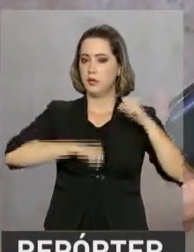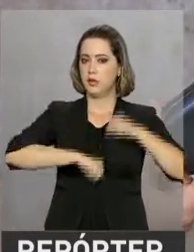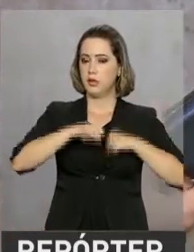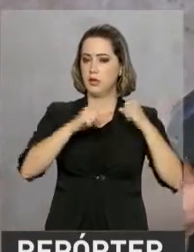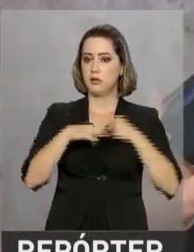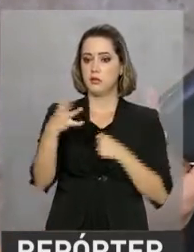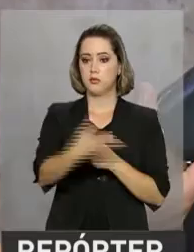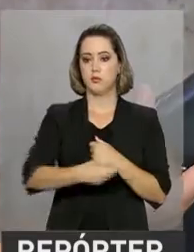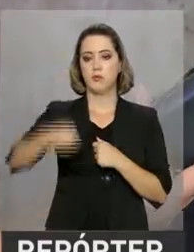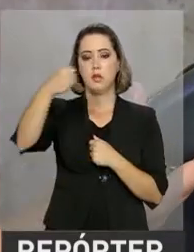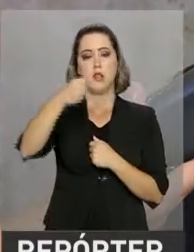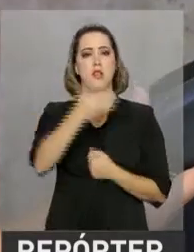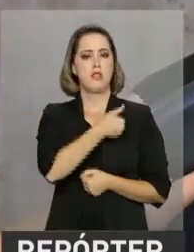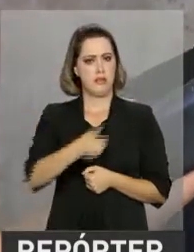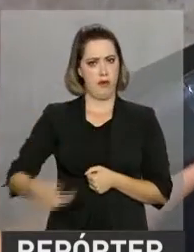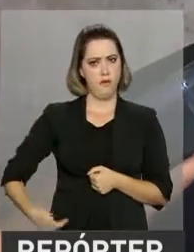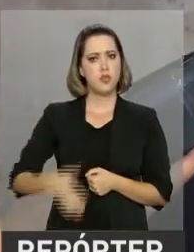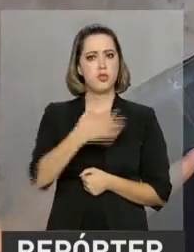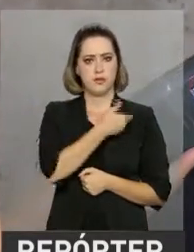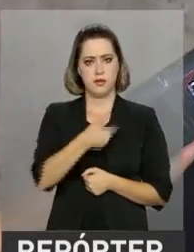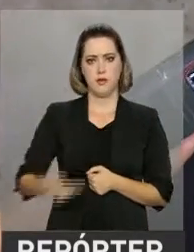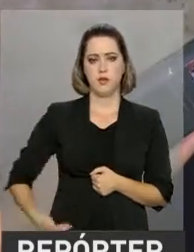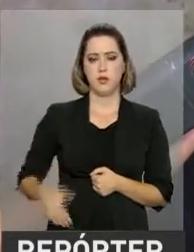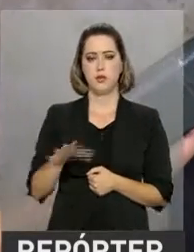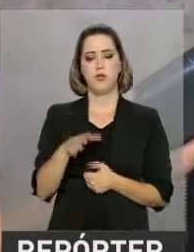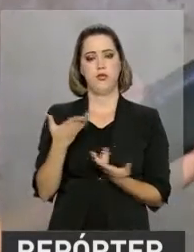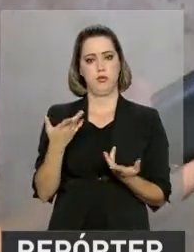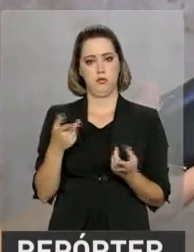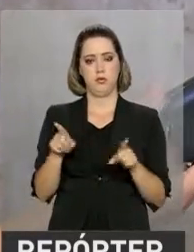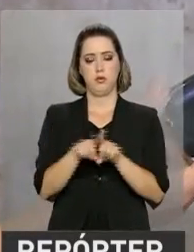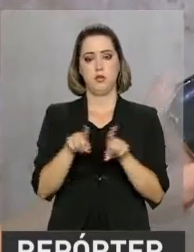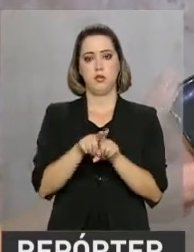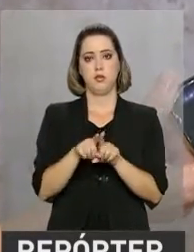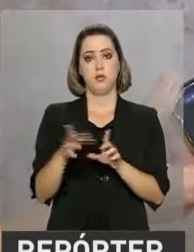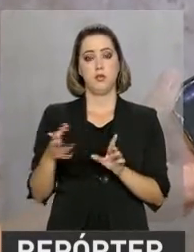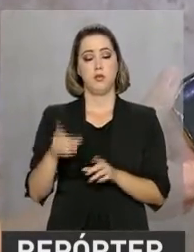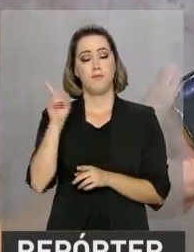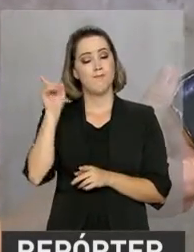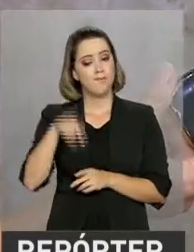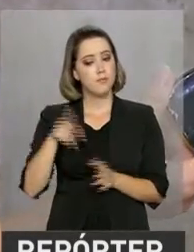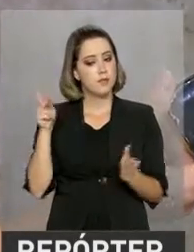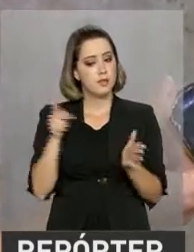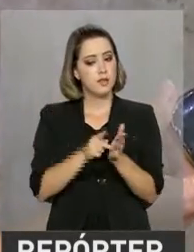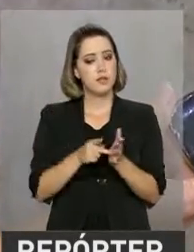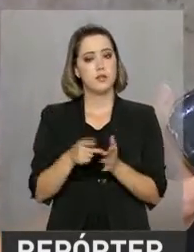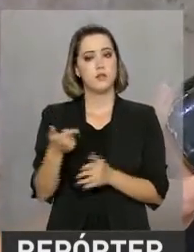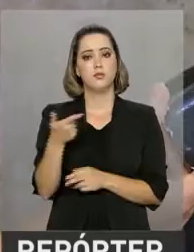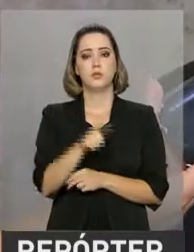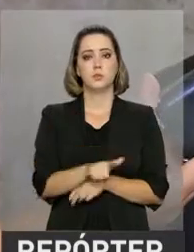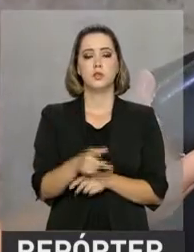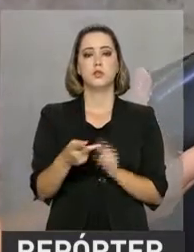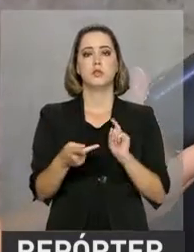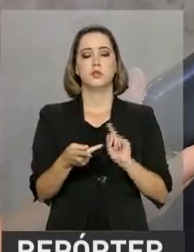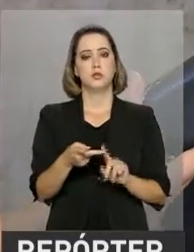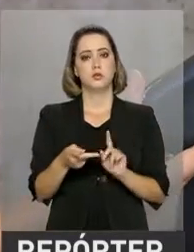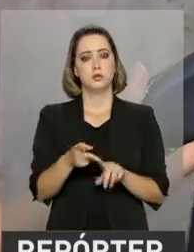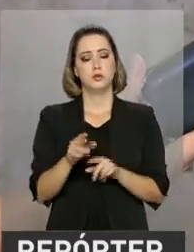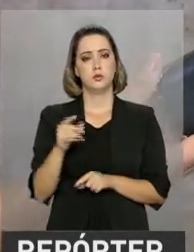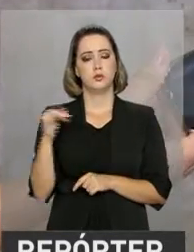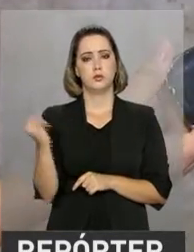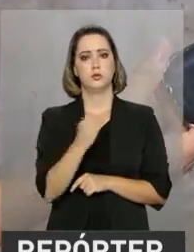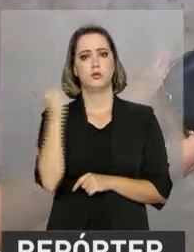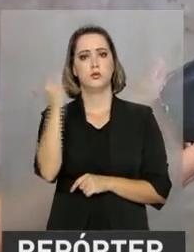artesanal e com certeza a grande parceira do outro braço da economia